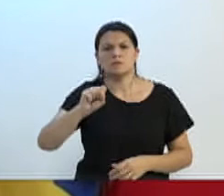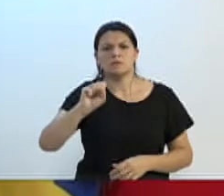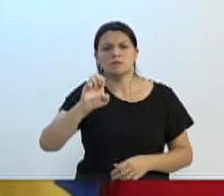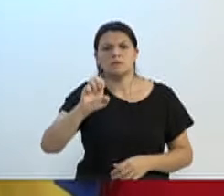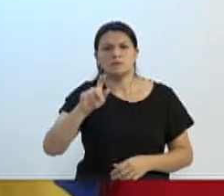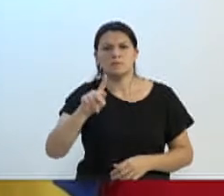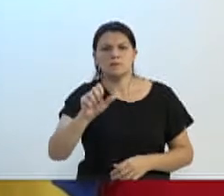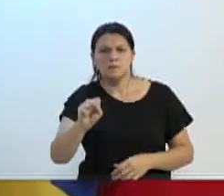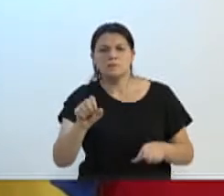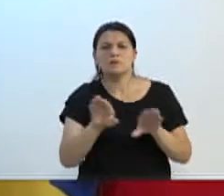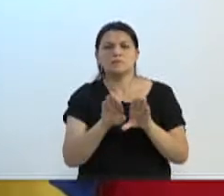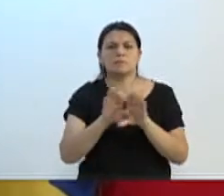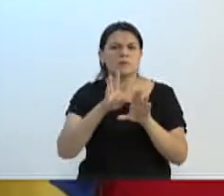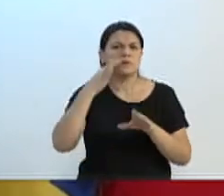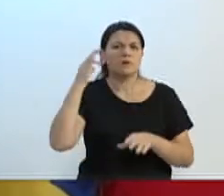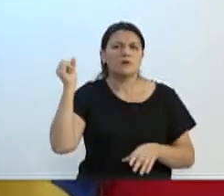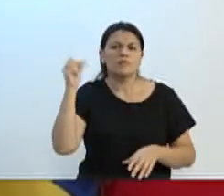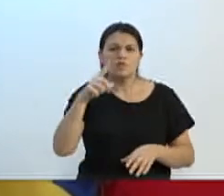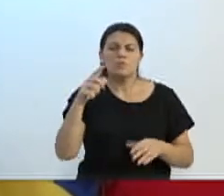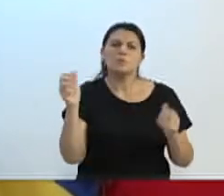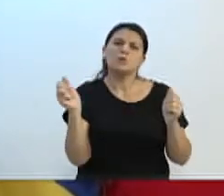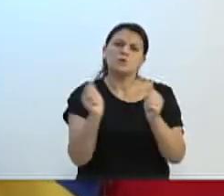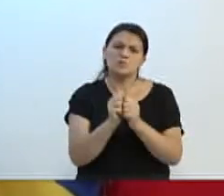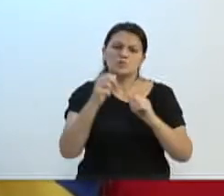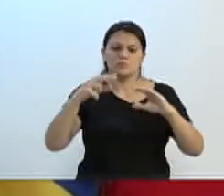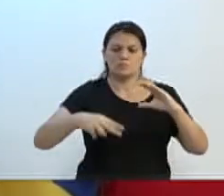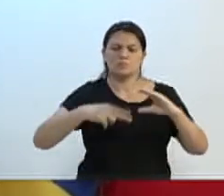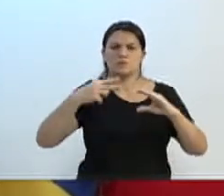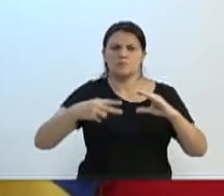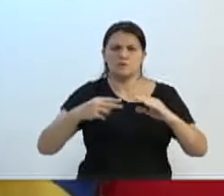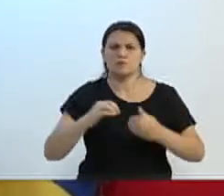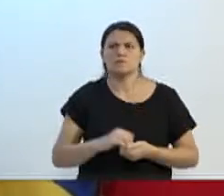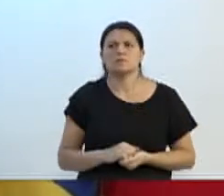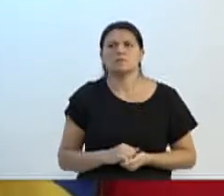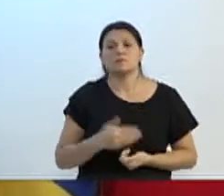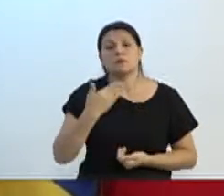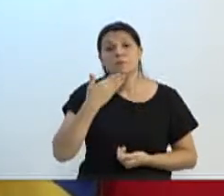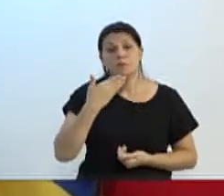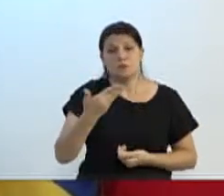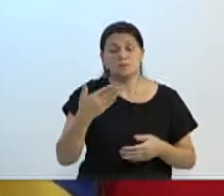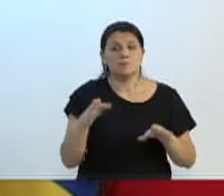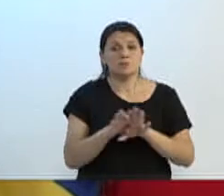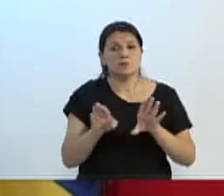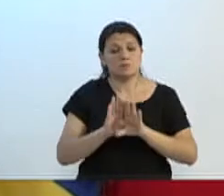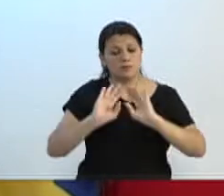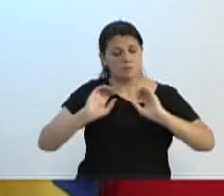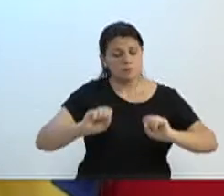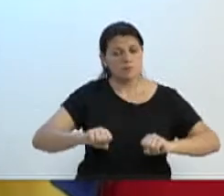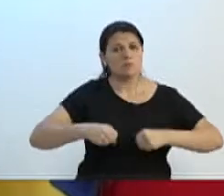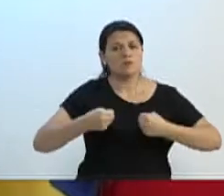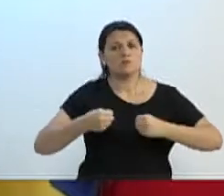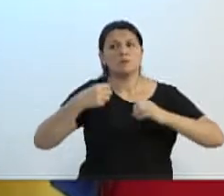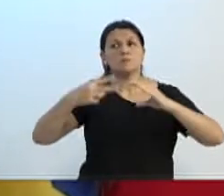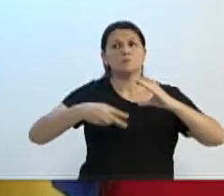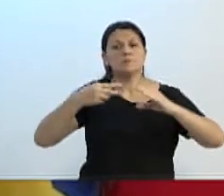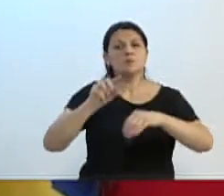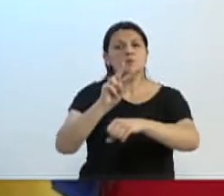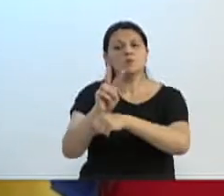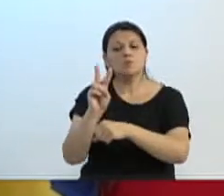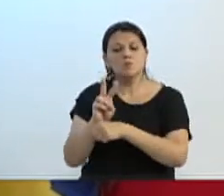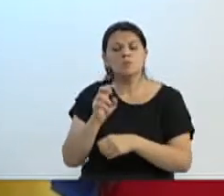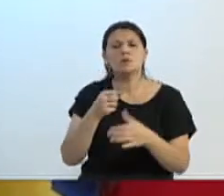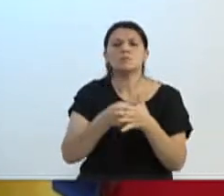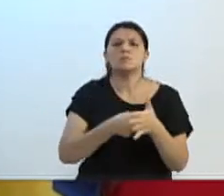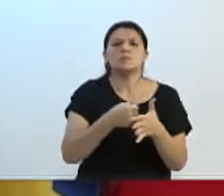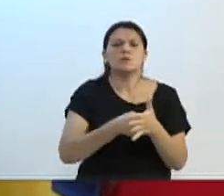E, obviamente, juntamente com a Câmara de Vereadores. Solicitamos ainda o empenho desta Casa na proteção e na cobrança